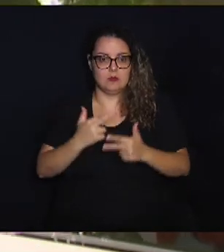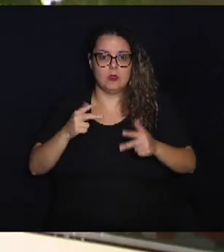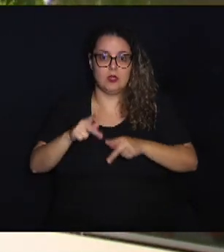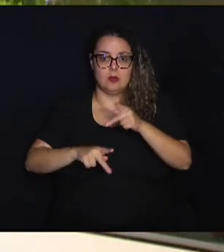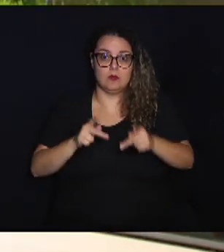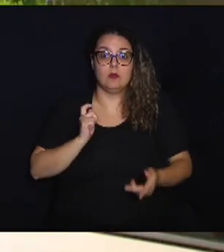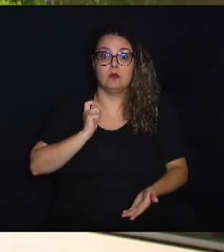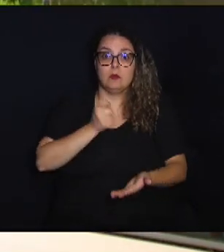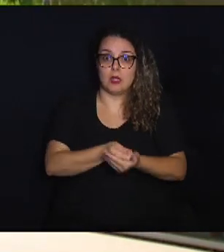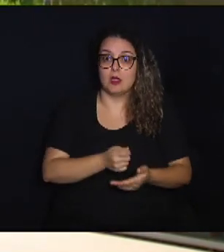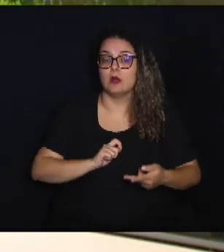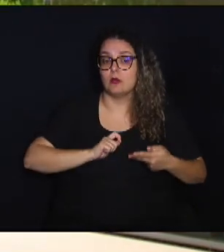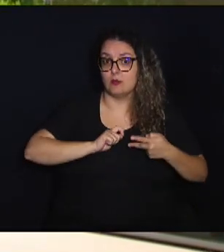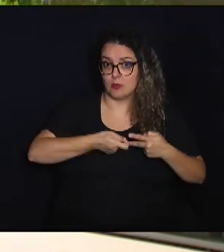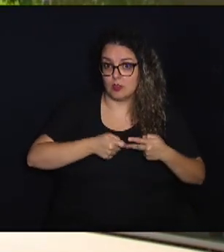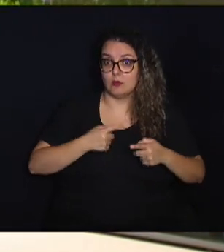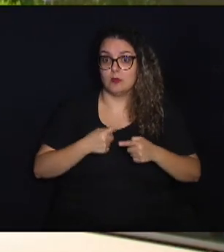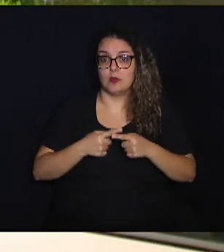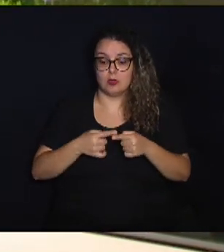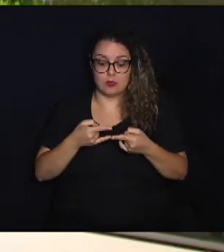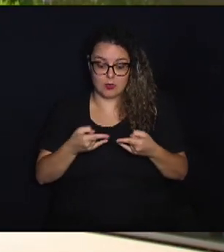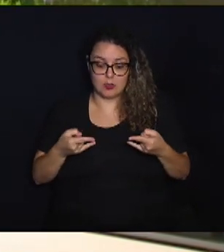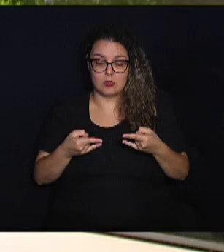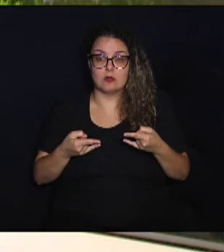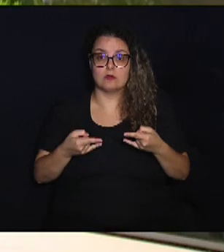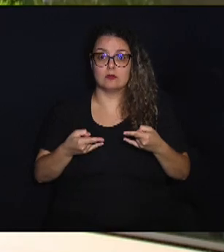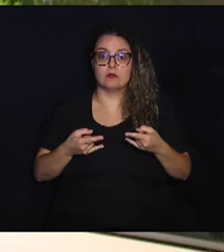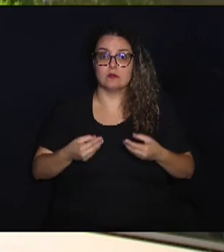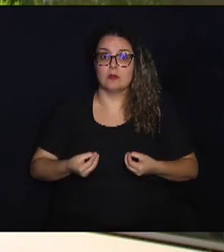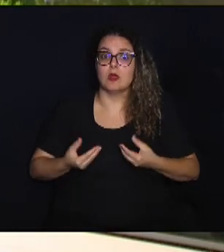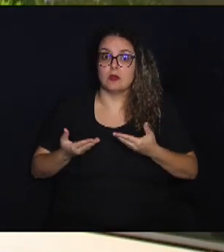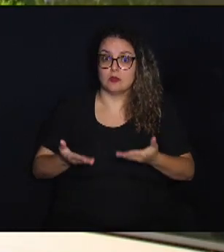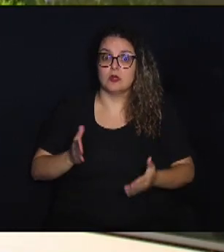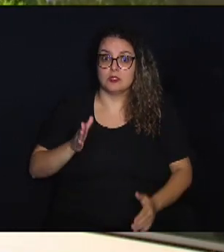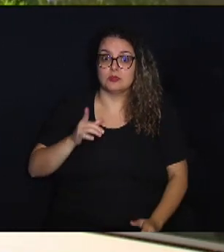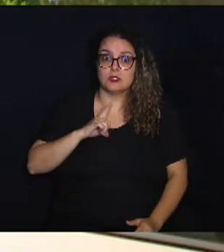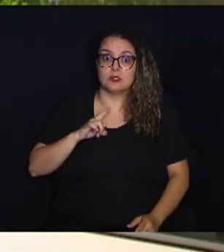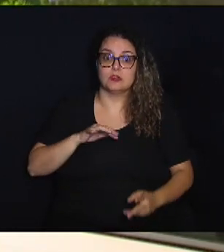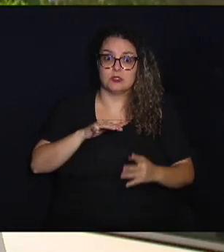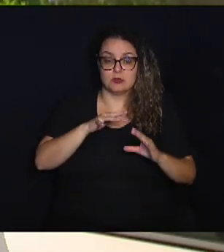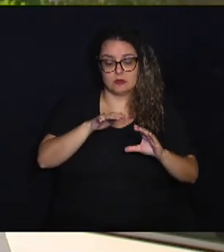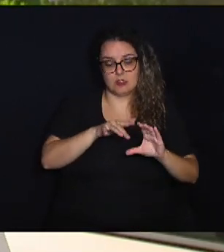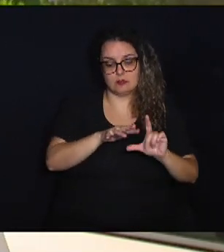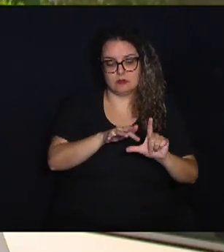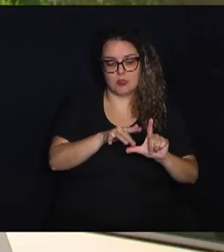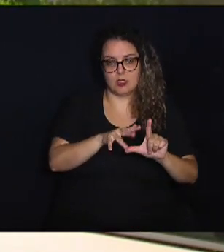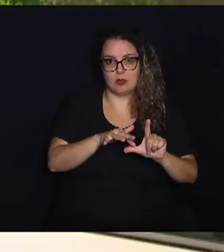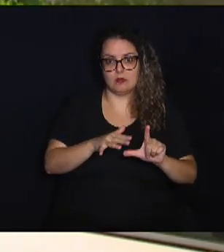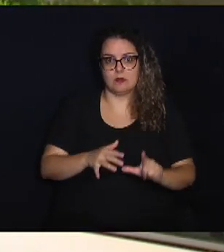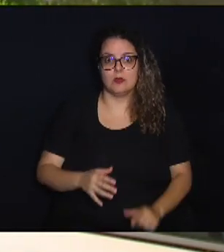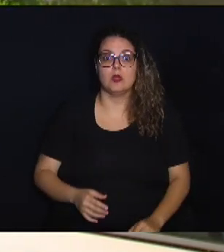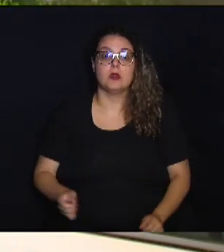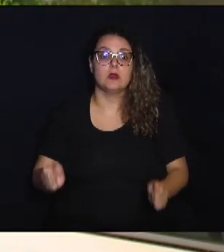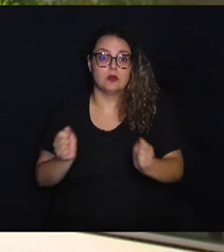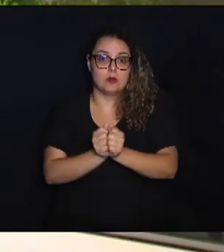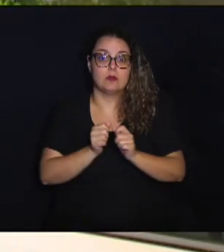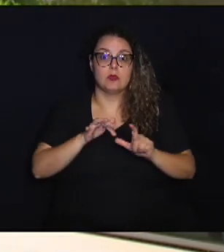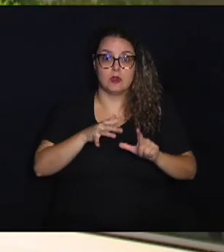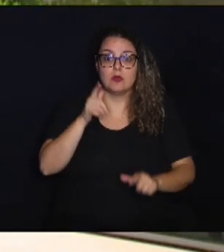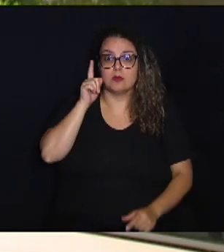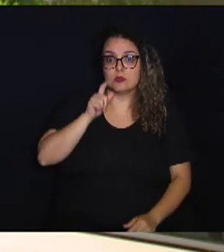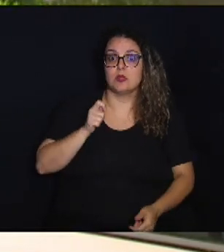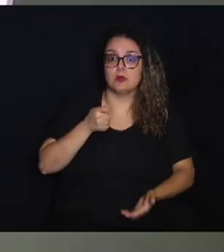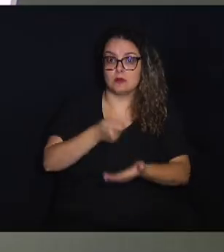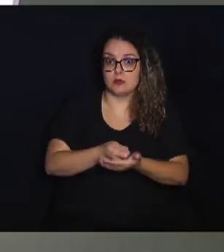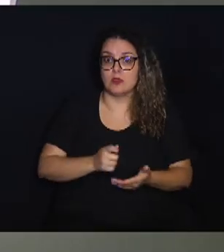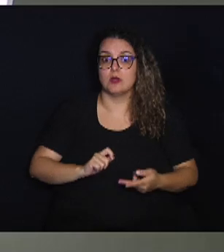por Pix, porque nos carnês que estão sendo entregues já tem o QR Code e a pessoa com o QR Code consegue fazer um Pix e já